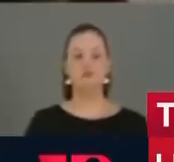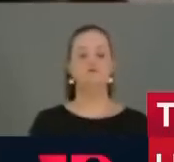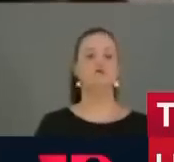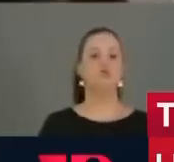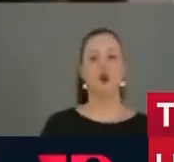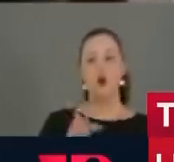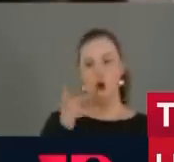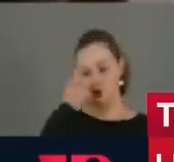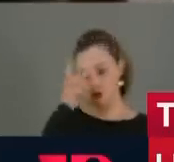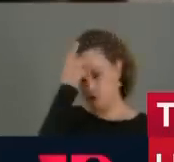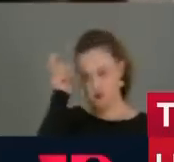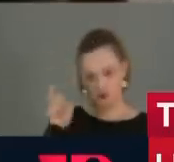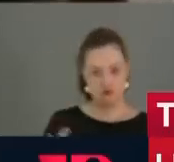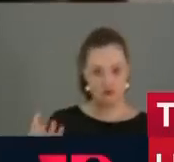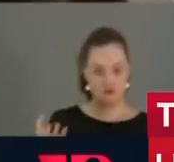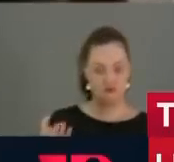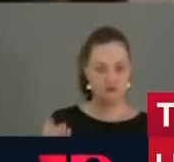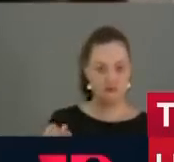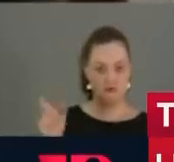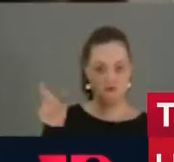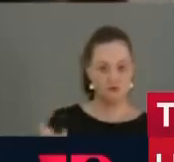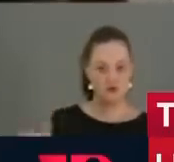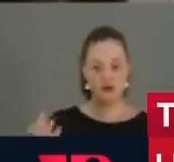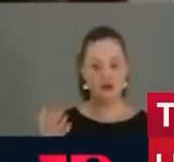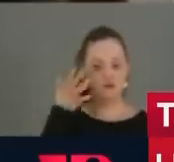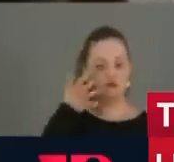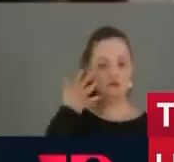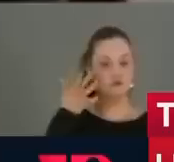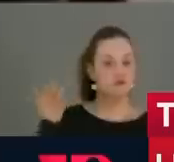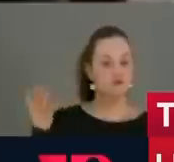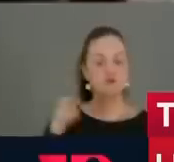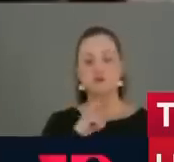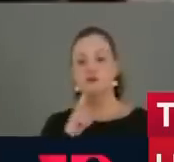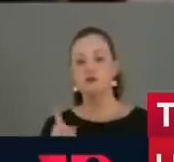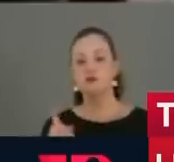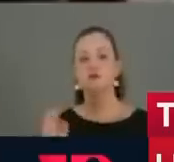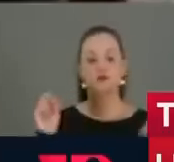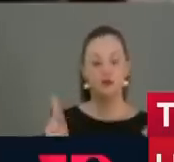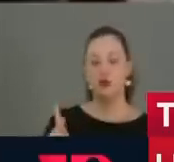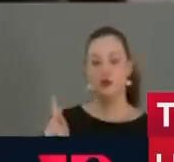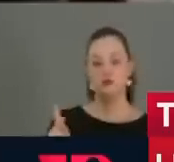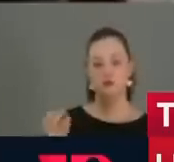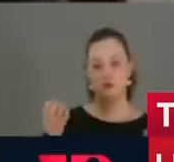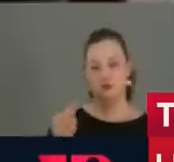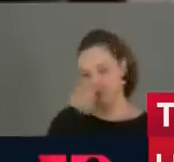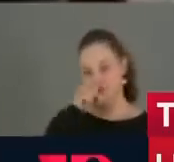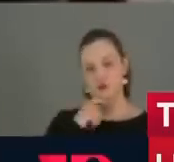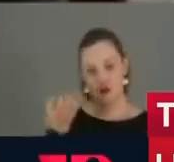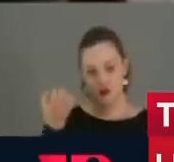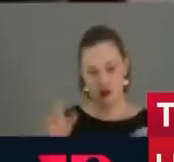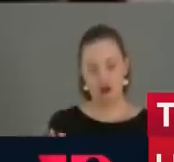presidente da República seja alvo de procedimento de impeachment se incorrer em um dos crimes de